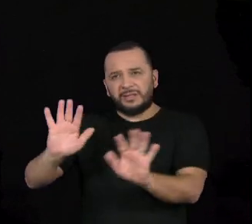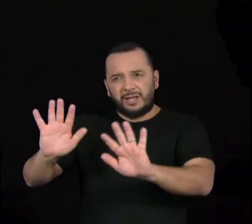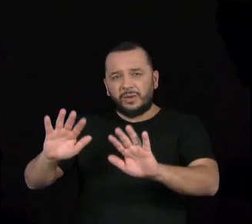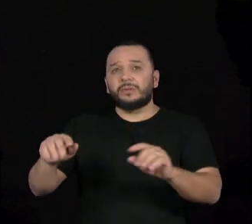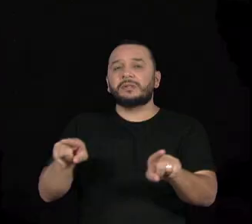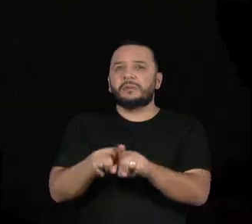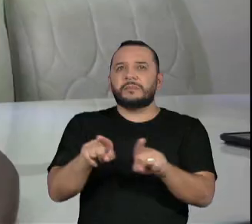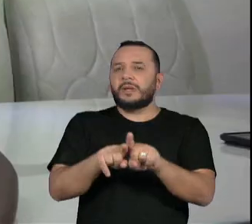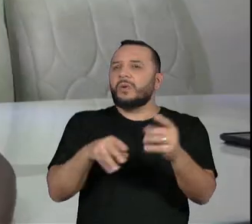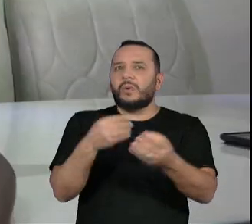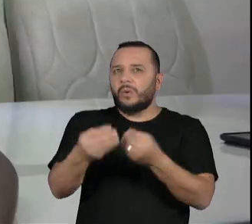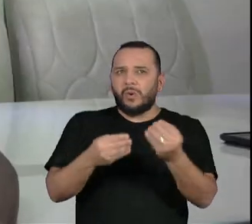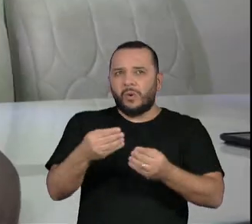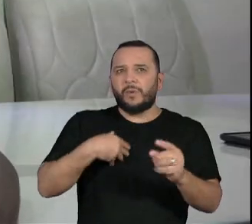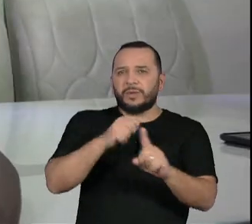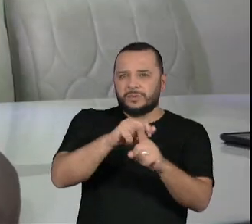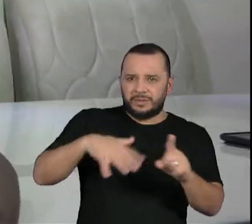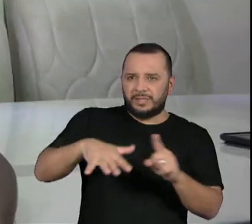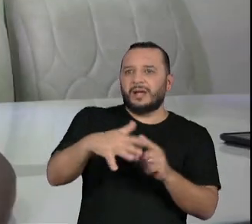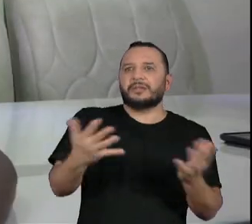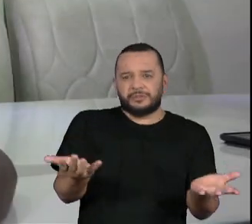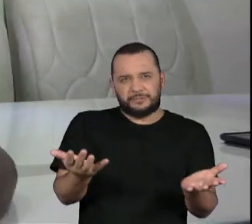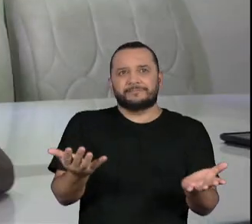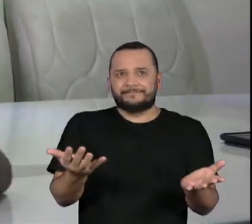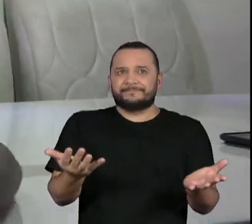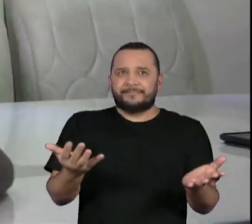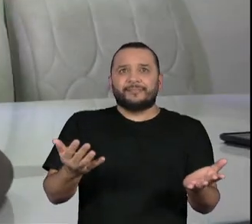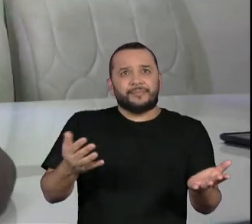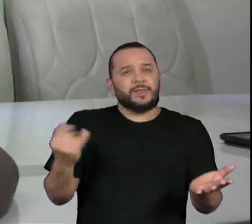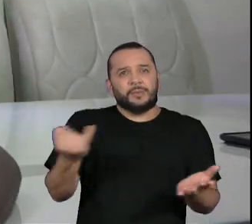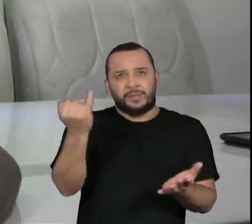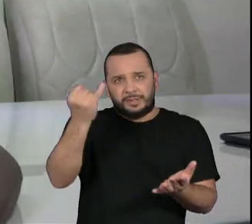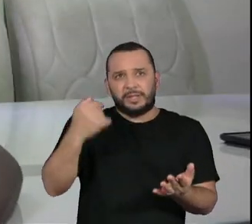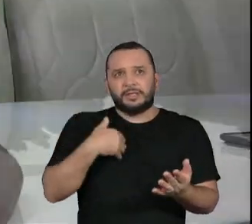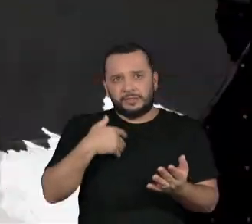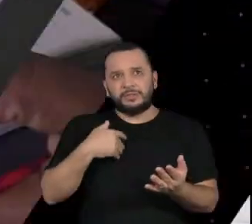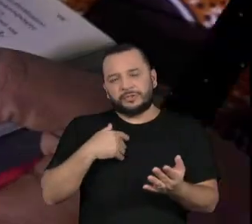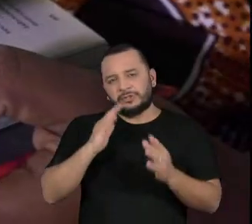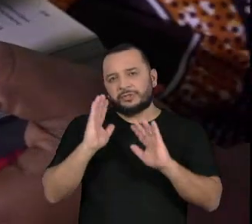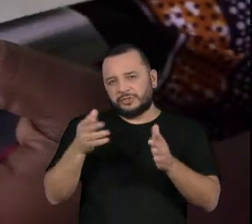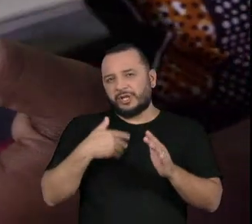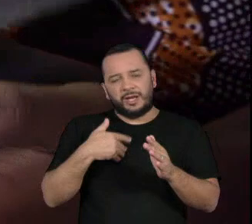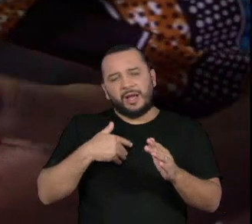nosso mundo se configura. Então a gente acha relevante trazer para várias instâncias da sociedade.